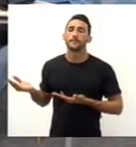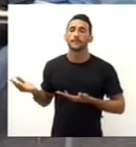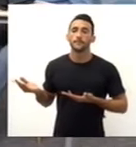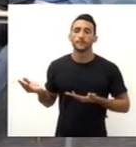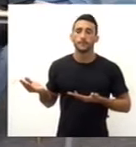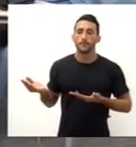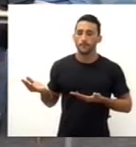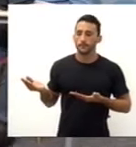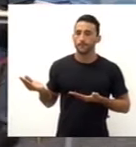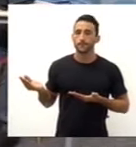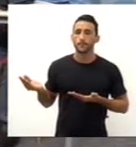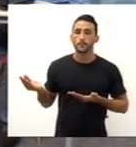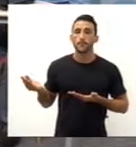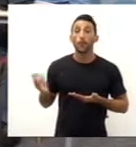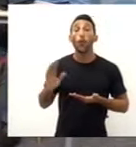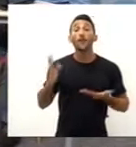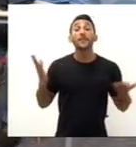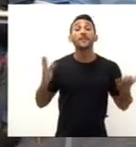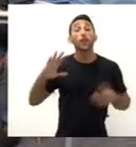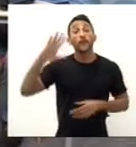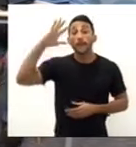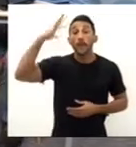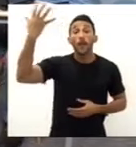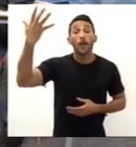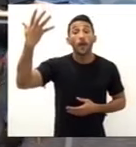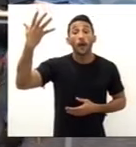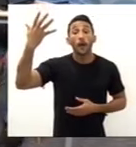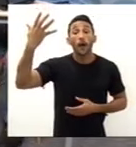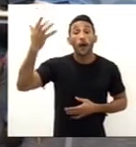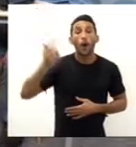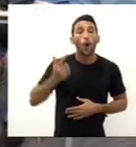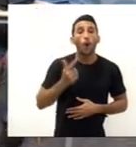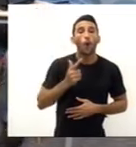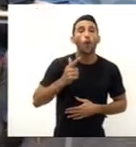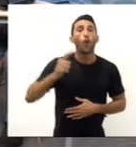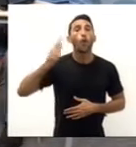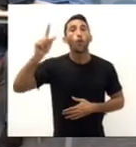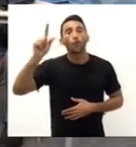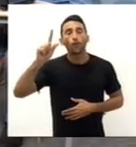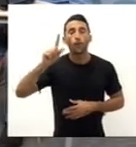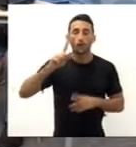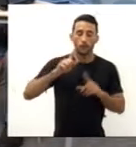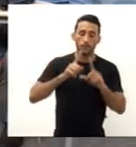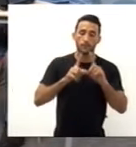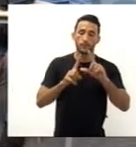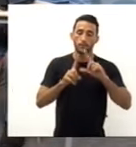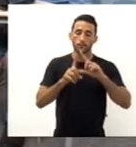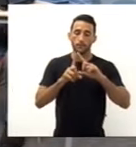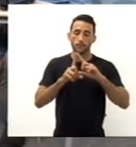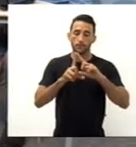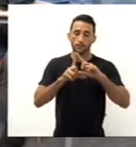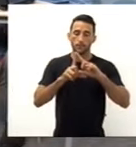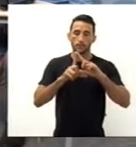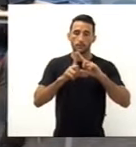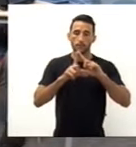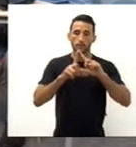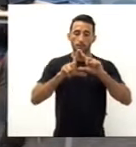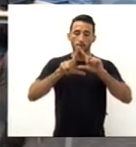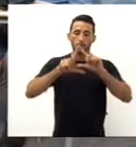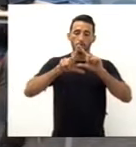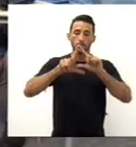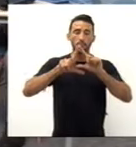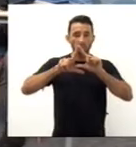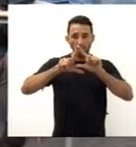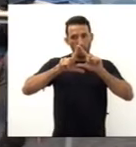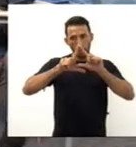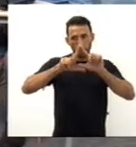eu vou encontrar o quê? Olha lá, um outro triângulo, certo? Mas um triângulo